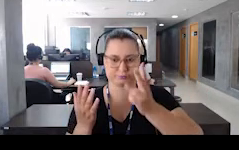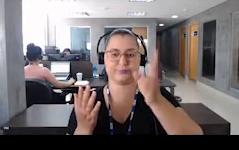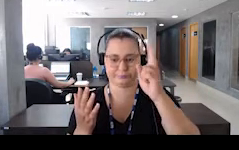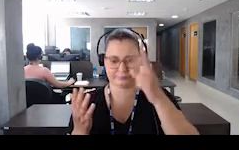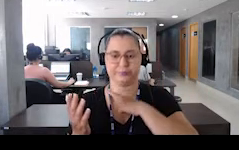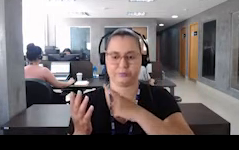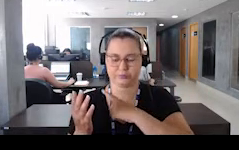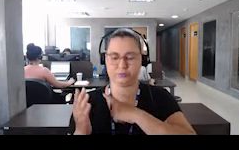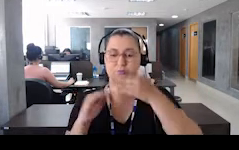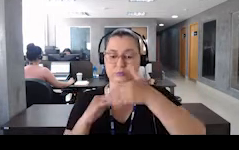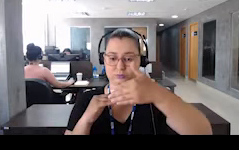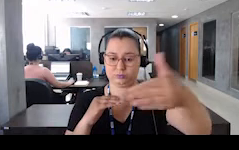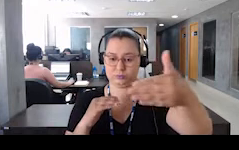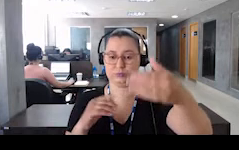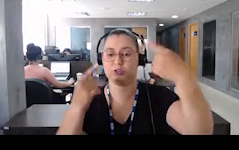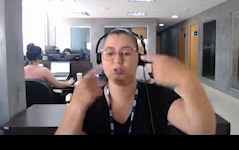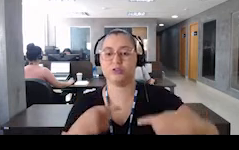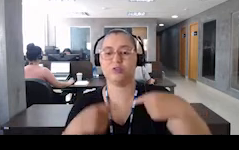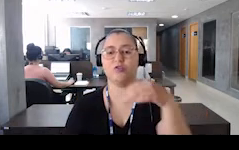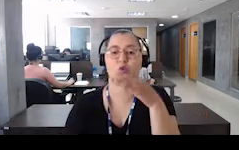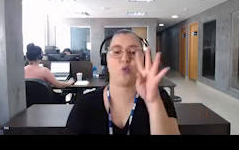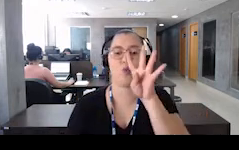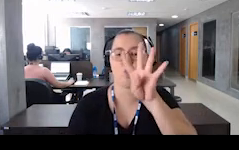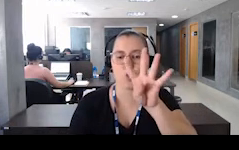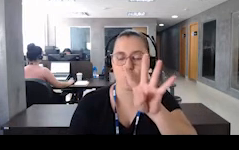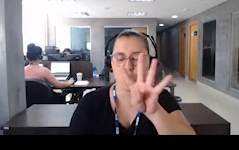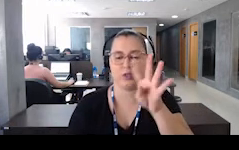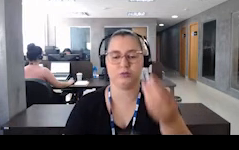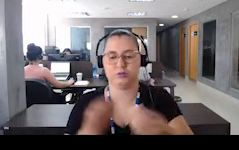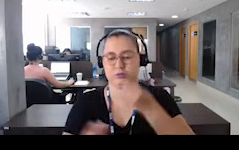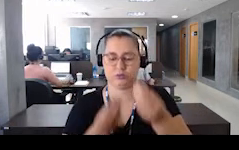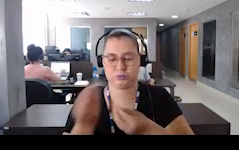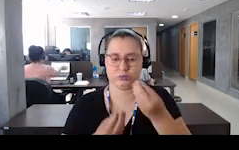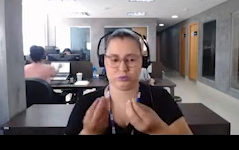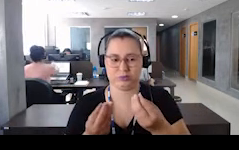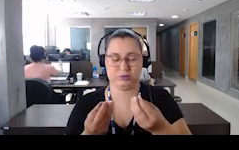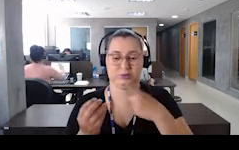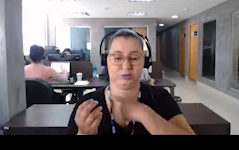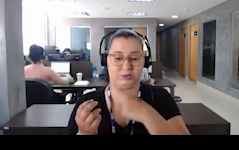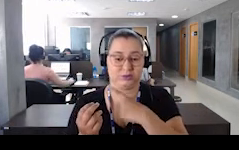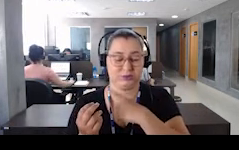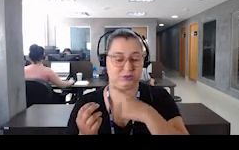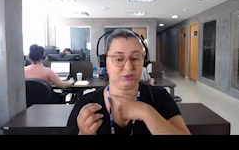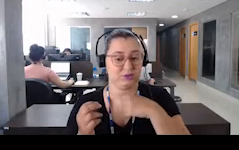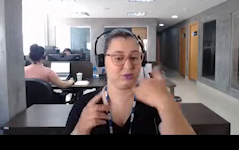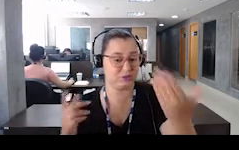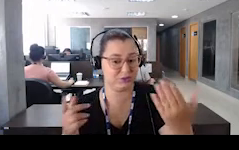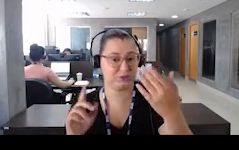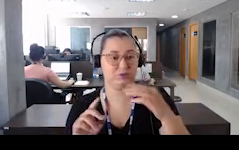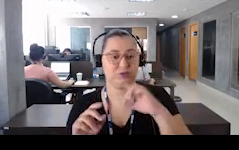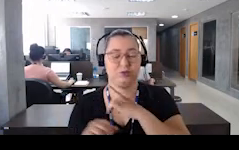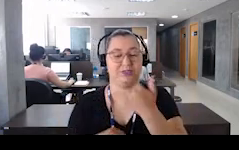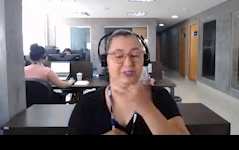continuidade aqui, ó, a partir do desafio 4, que é analisando os circuitos elétricos. Então, o circuito que a gente vai analisar